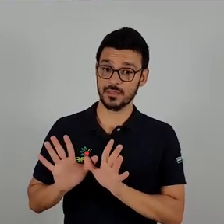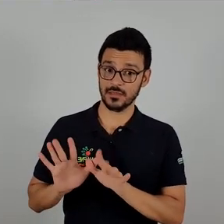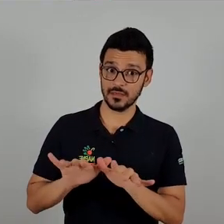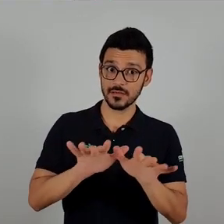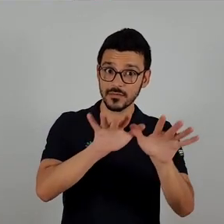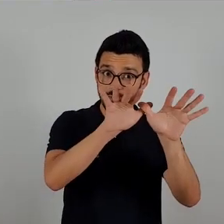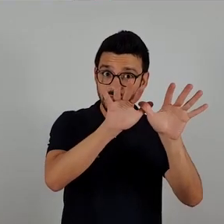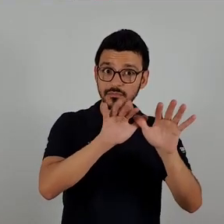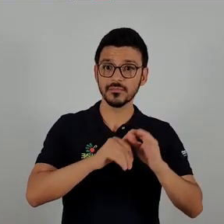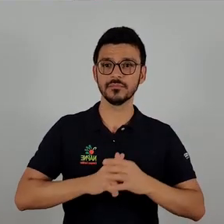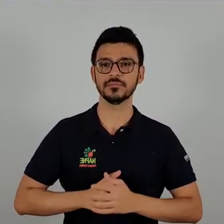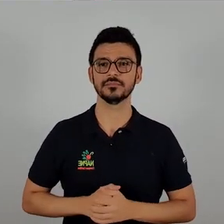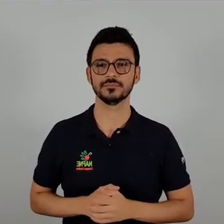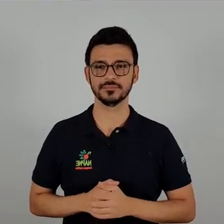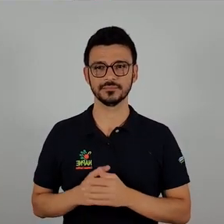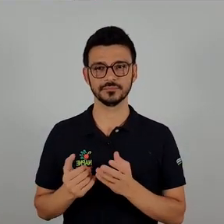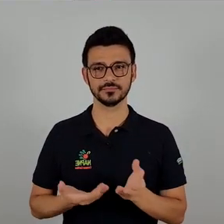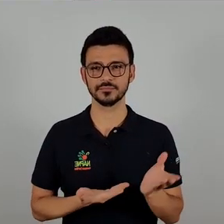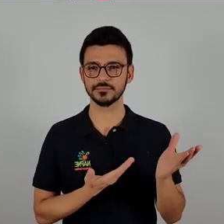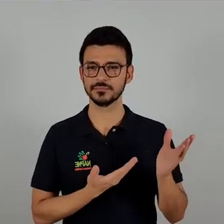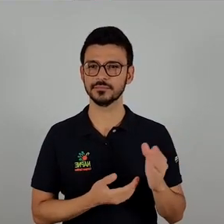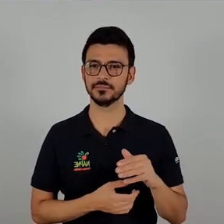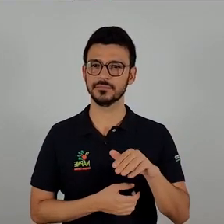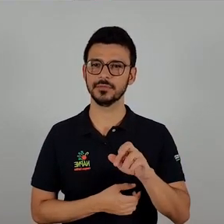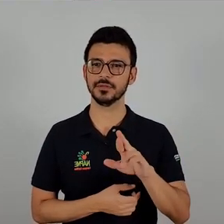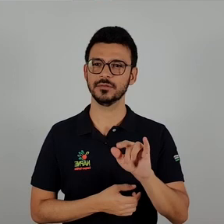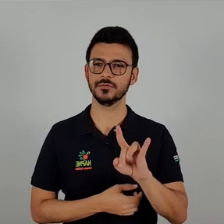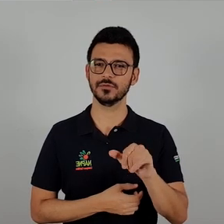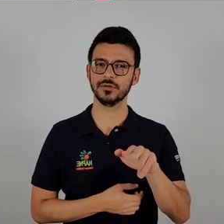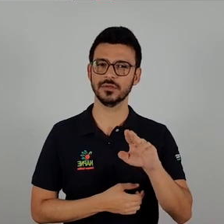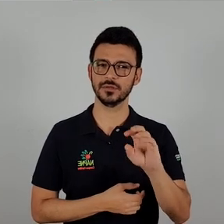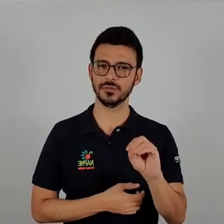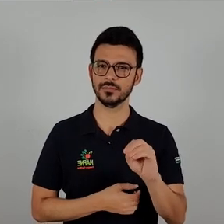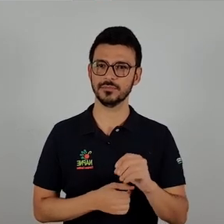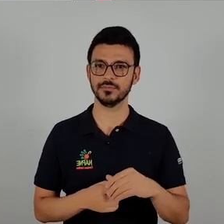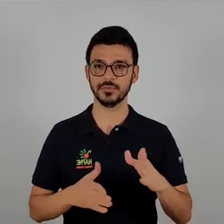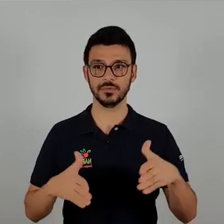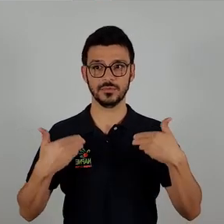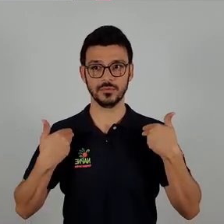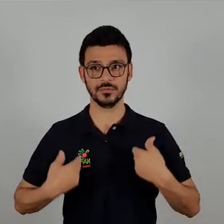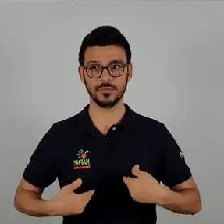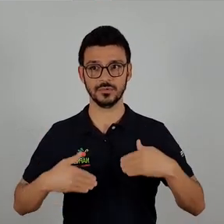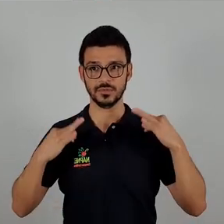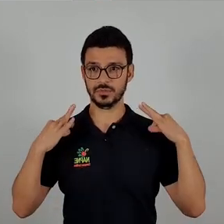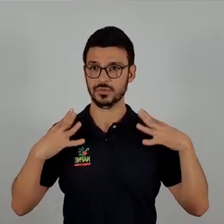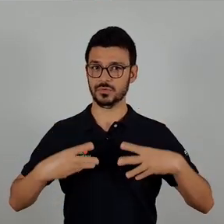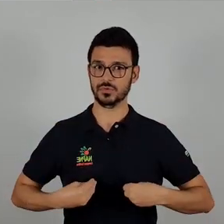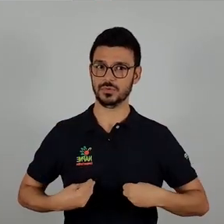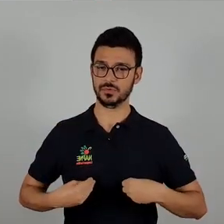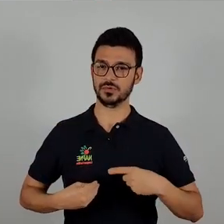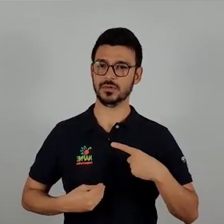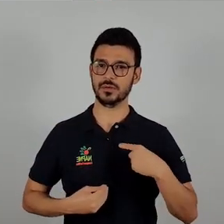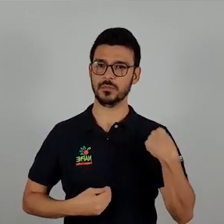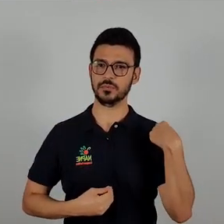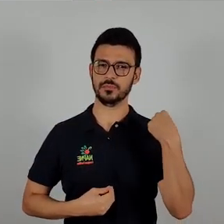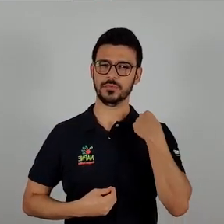Usamos muito pulso, como é que pulsa, né, a circulação desse animal, como é que é a